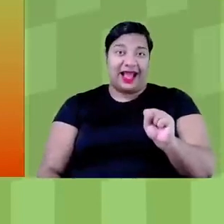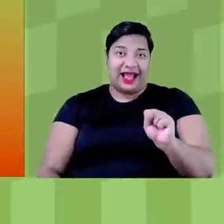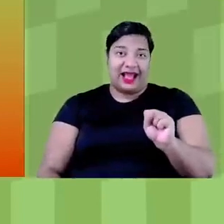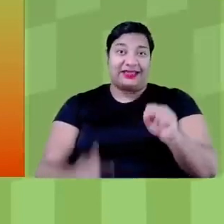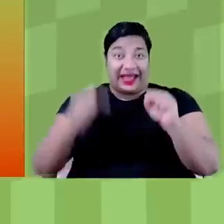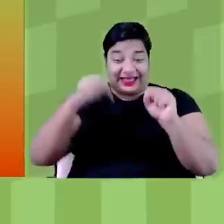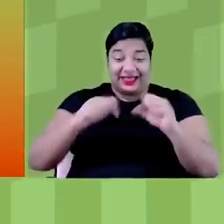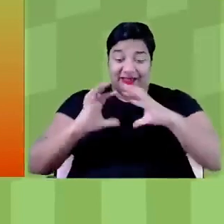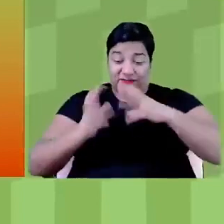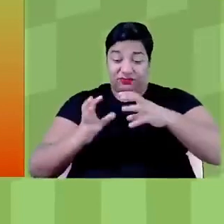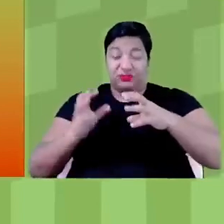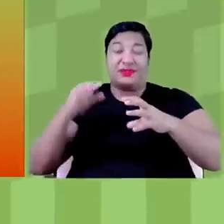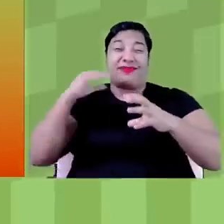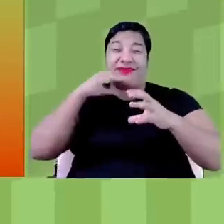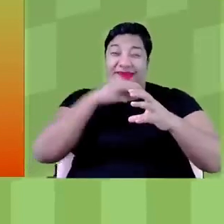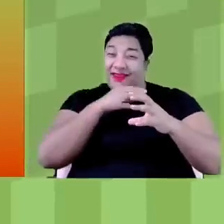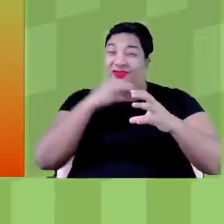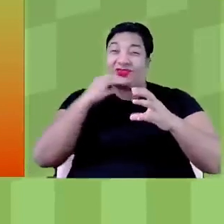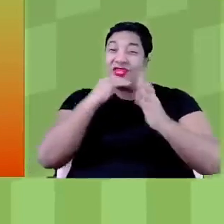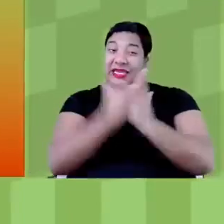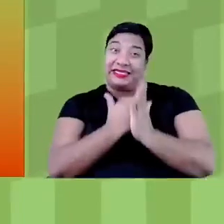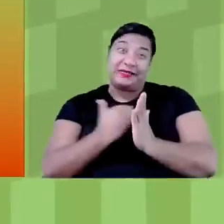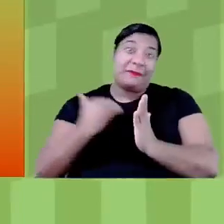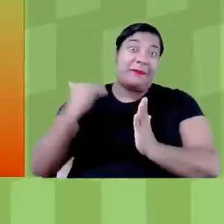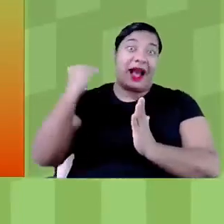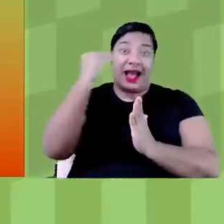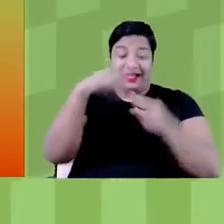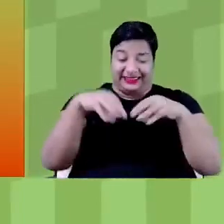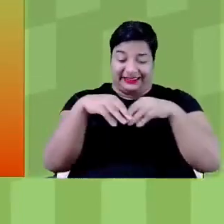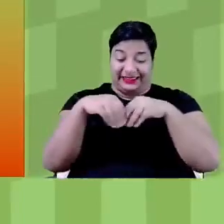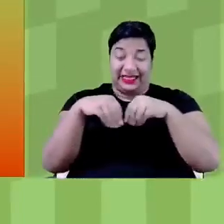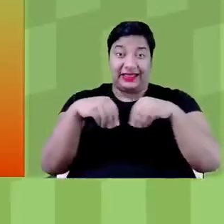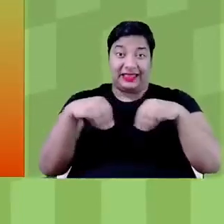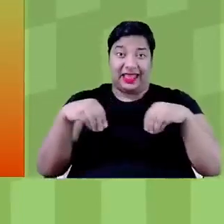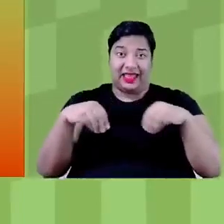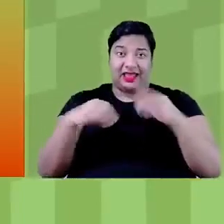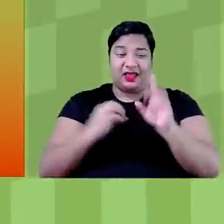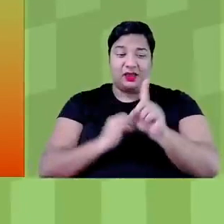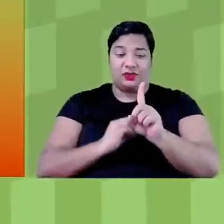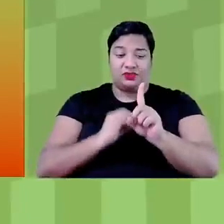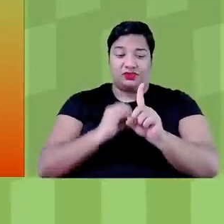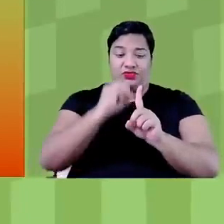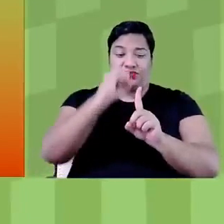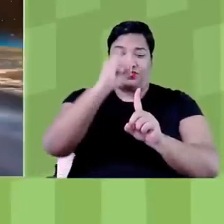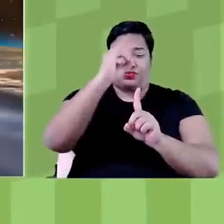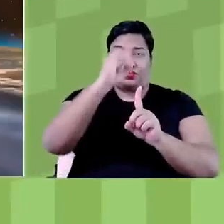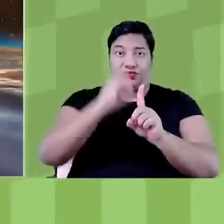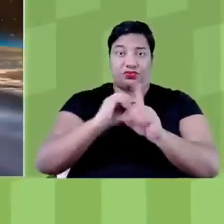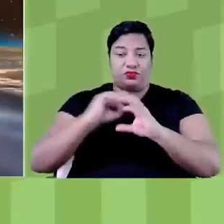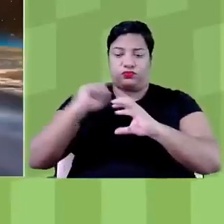calor na superfície da Terra e aumentando a temperatura média do planeta.